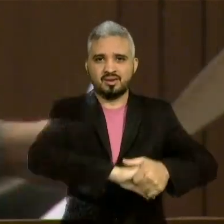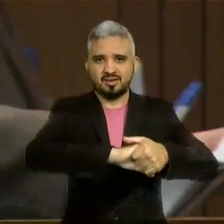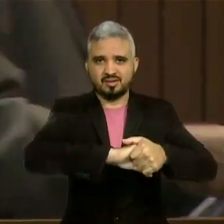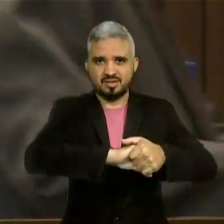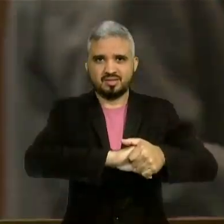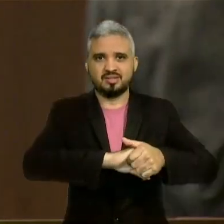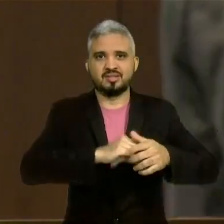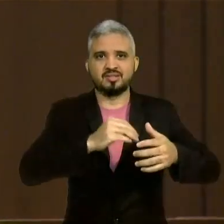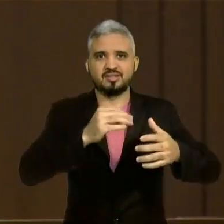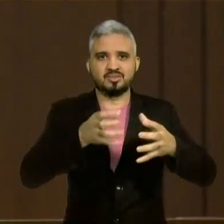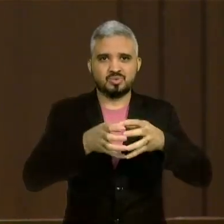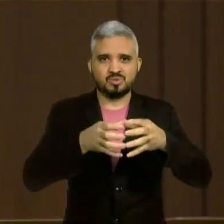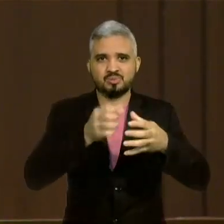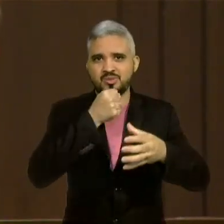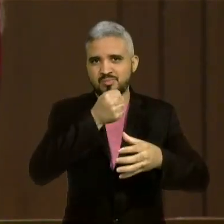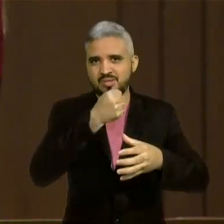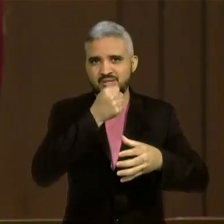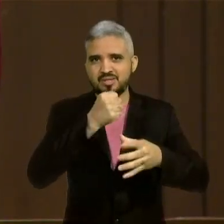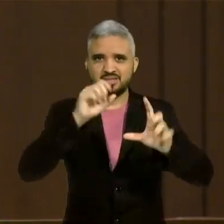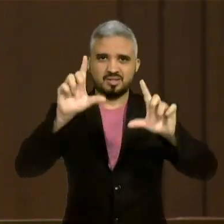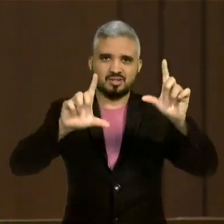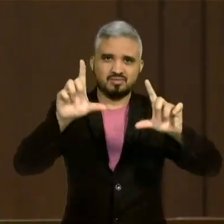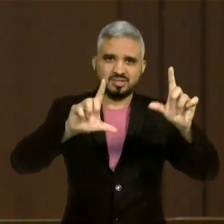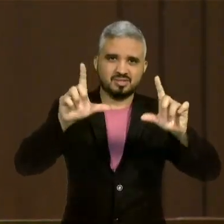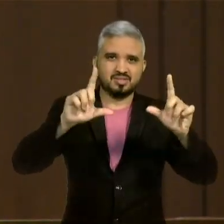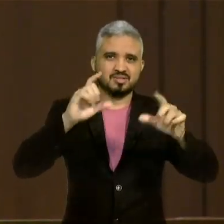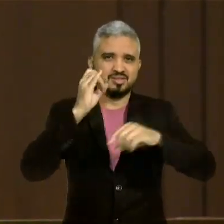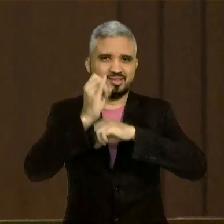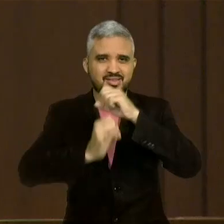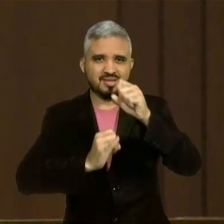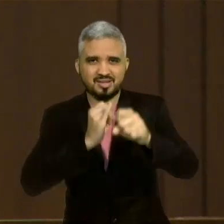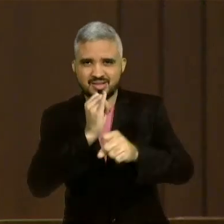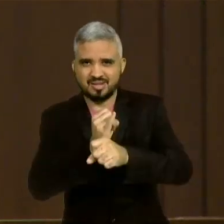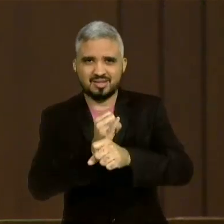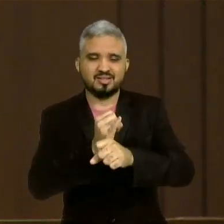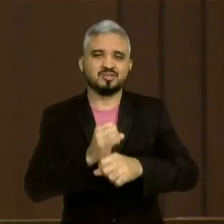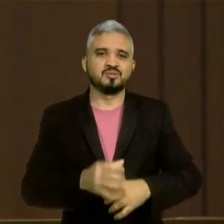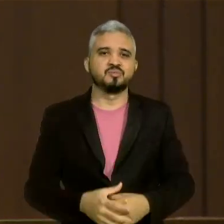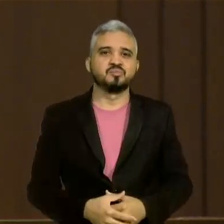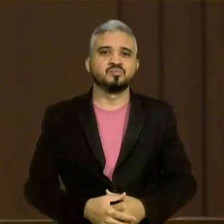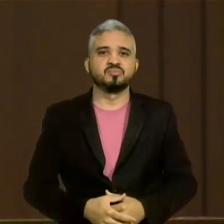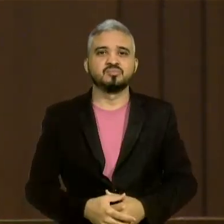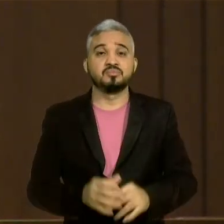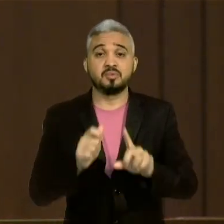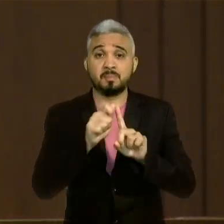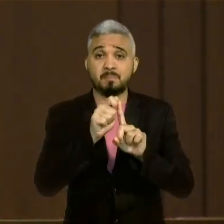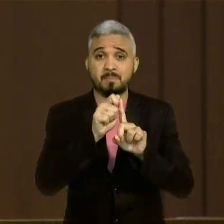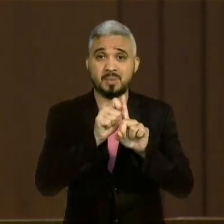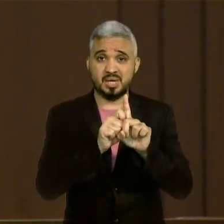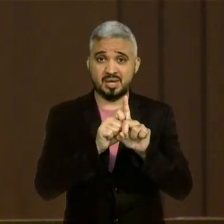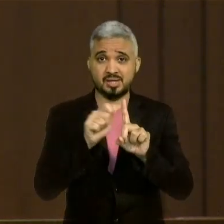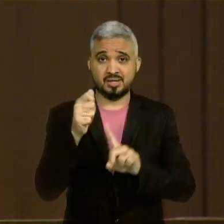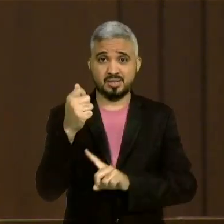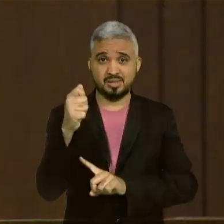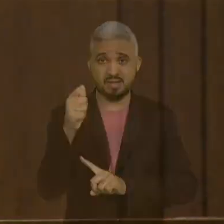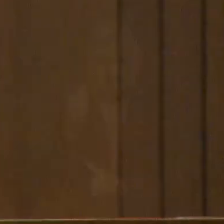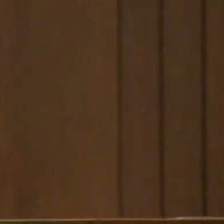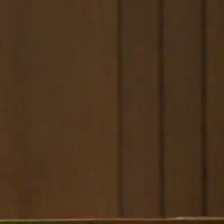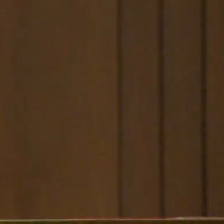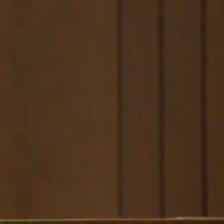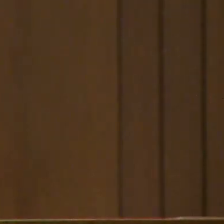estão assistindo e ouvindo. Gente, esse mês de agosto é um mês que eu